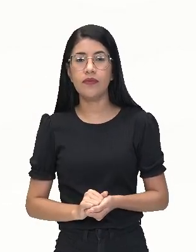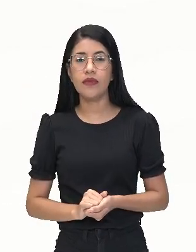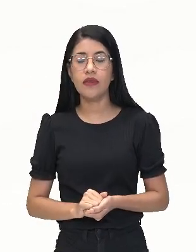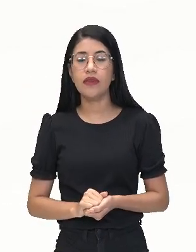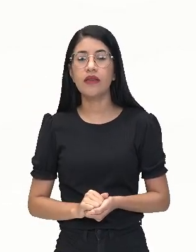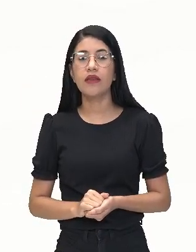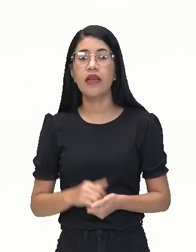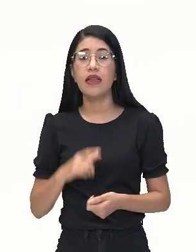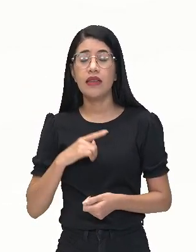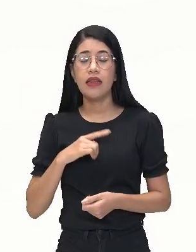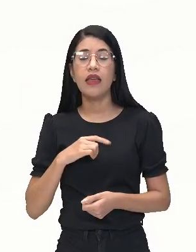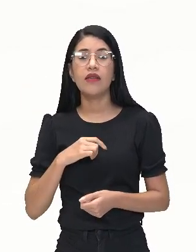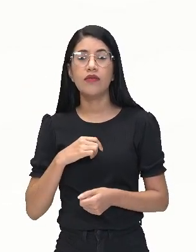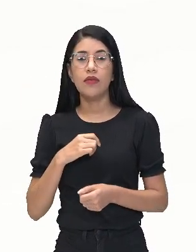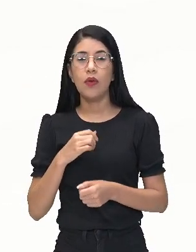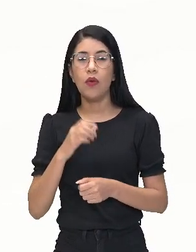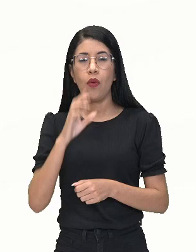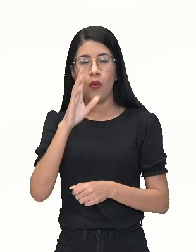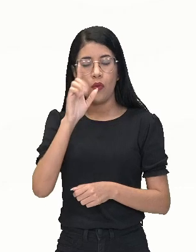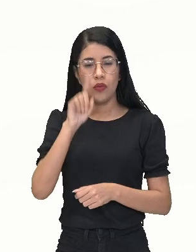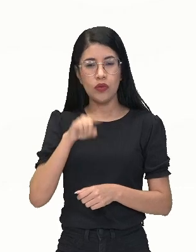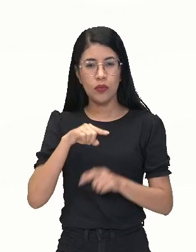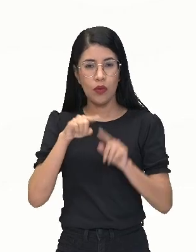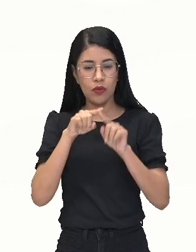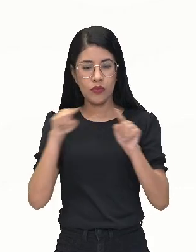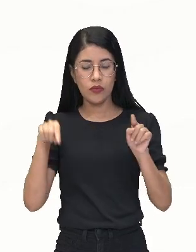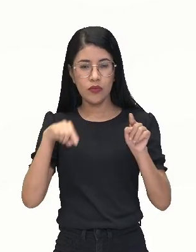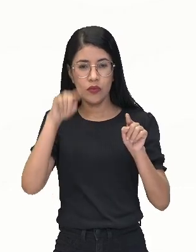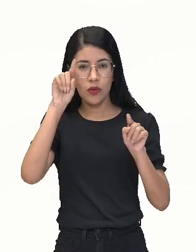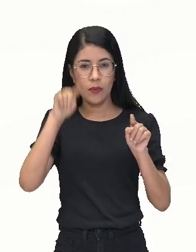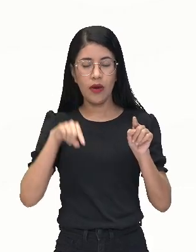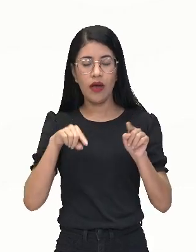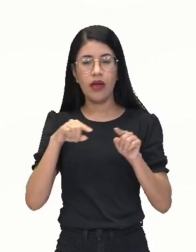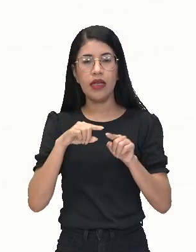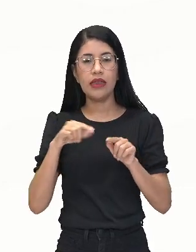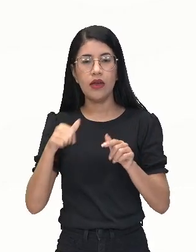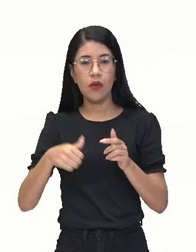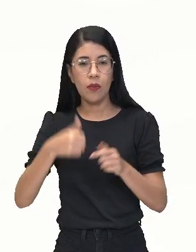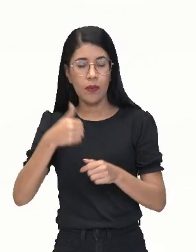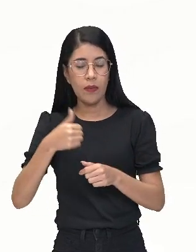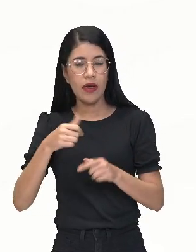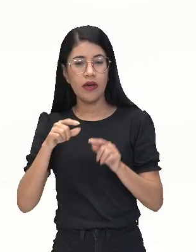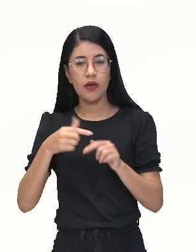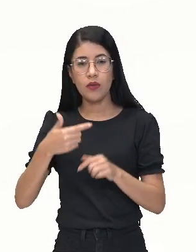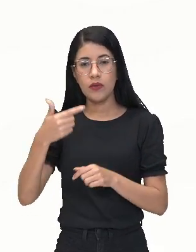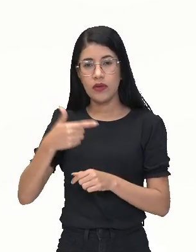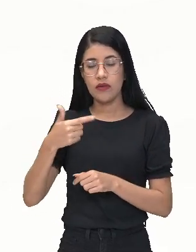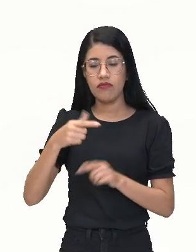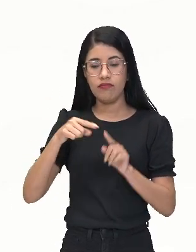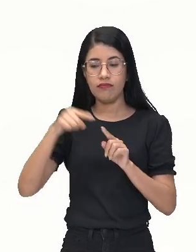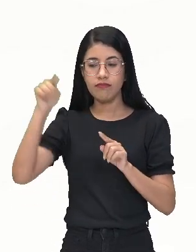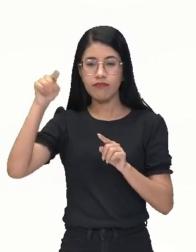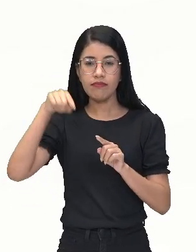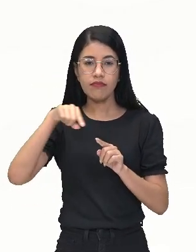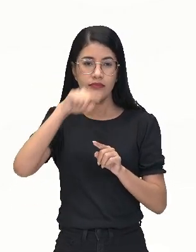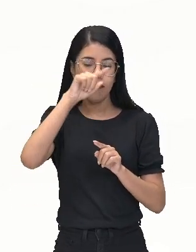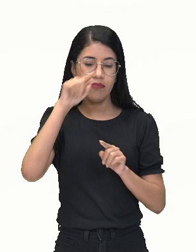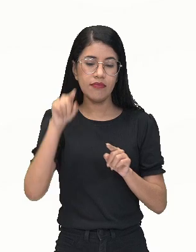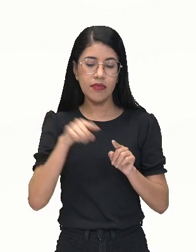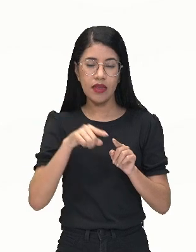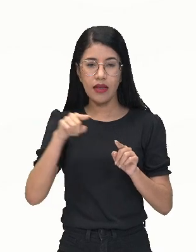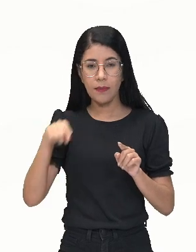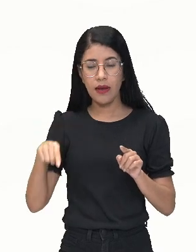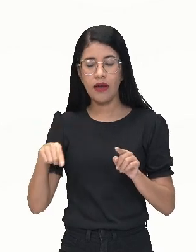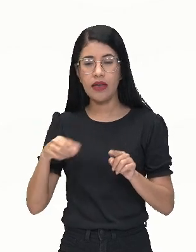pontos cardeais, que são os primários, os pontos colaterais, que são os secundários, e os pontos subcolaterais, que são